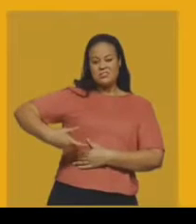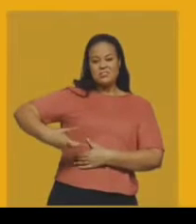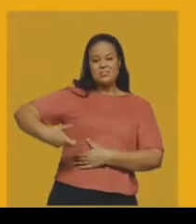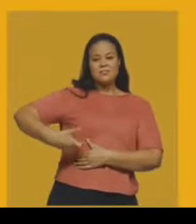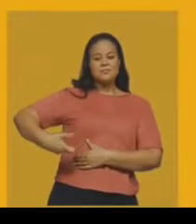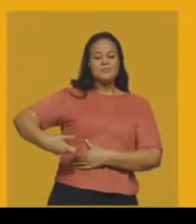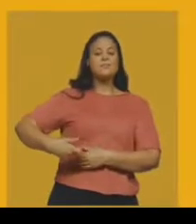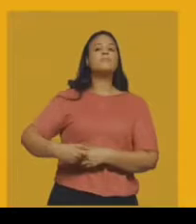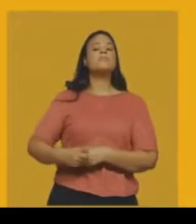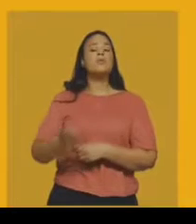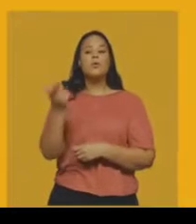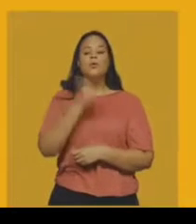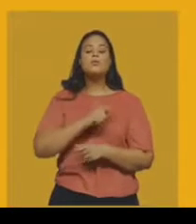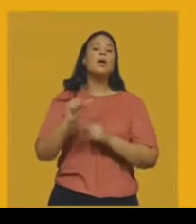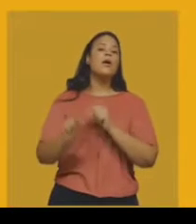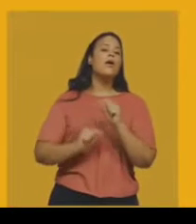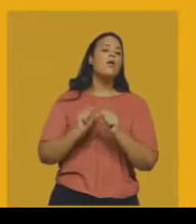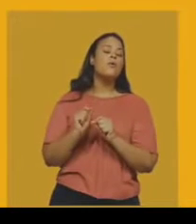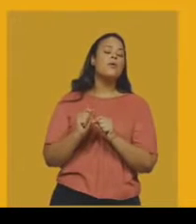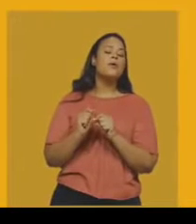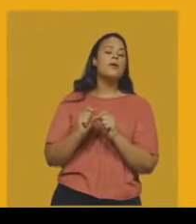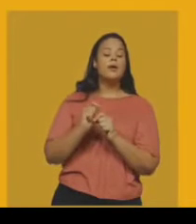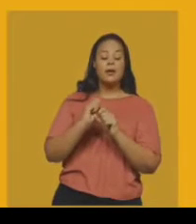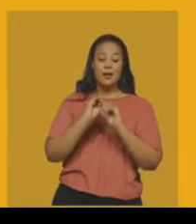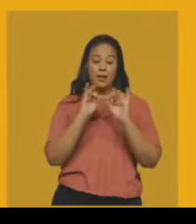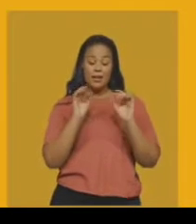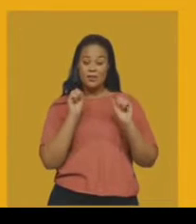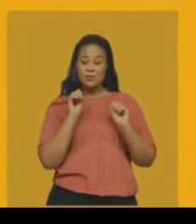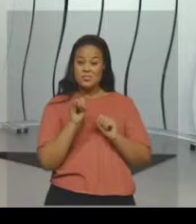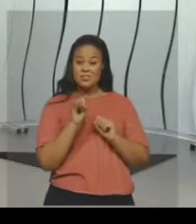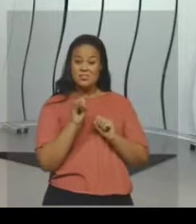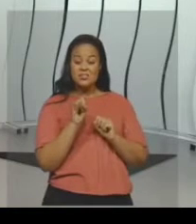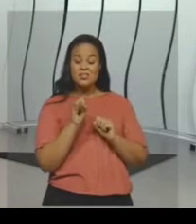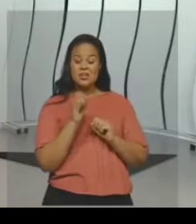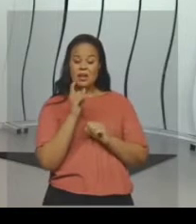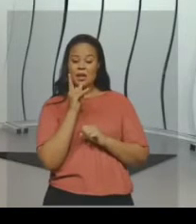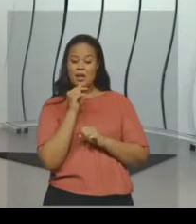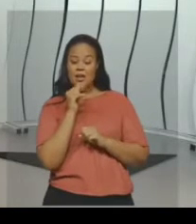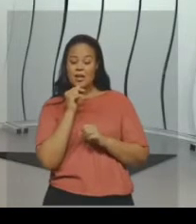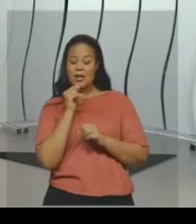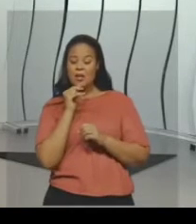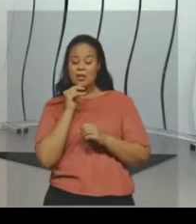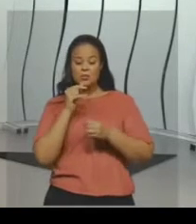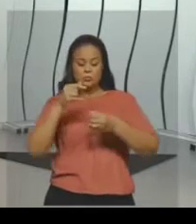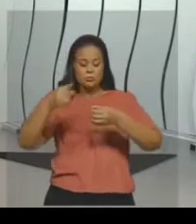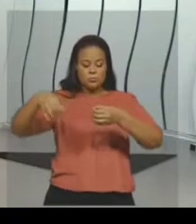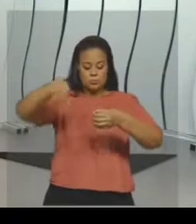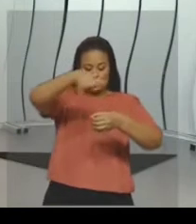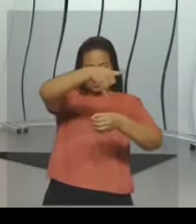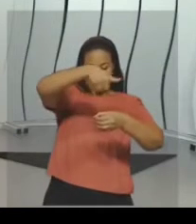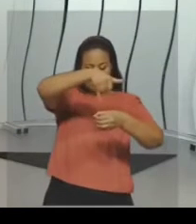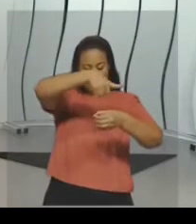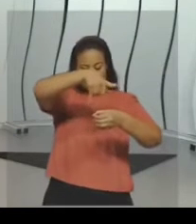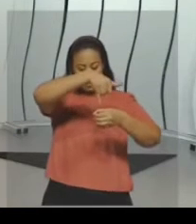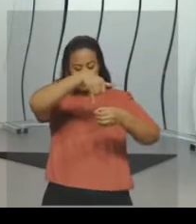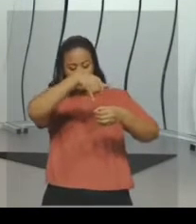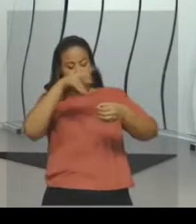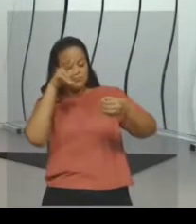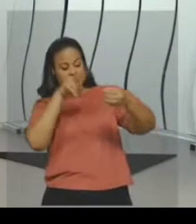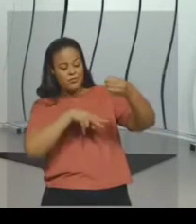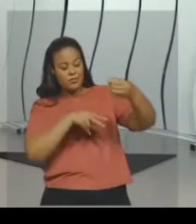bactéria a deixar... É claro que você coloca alguns líquidos que vão facilitar isso, que vão abrir mais a membrana da bactéria e